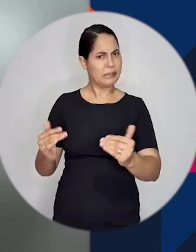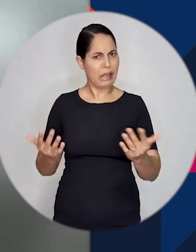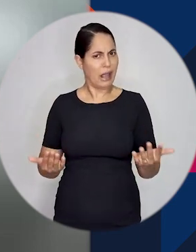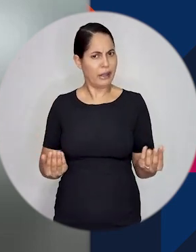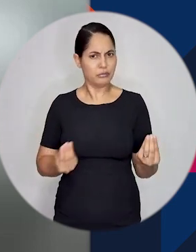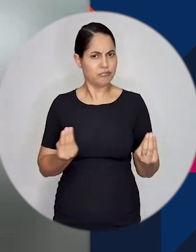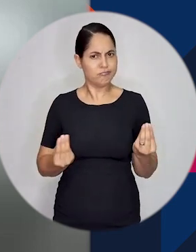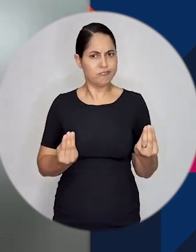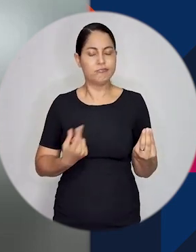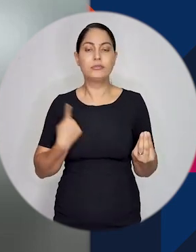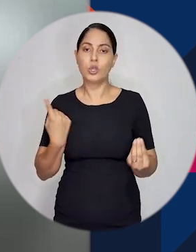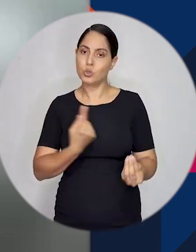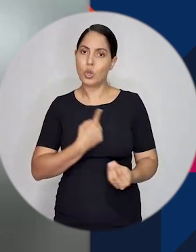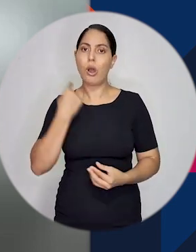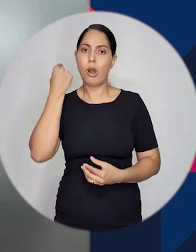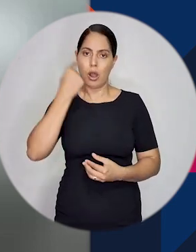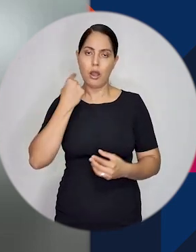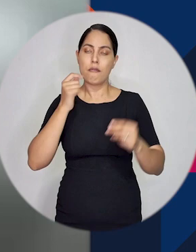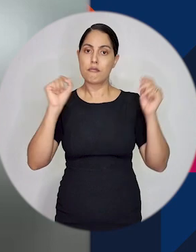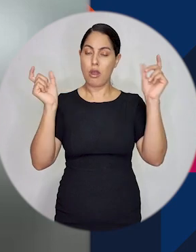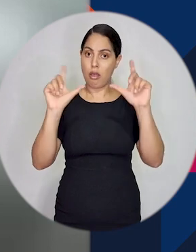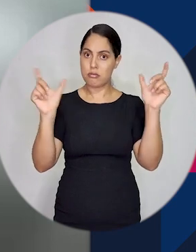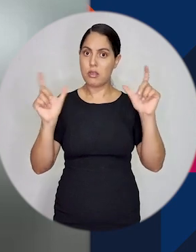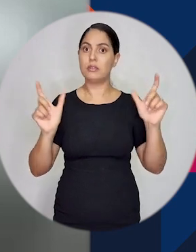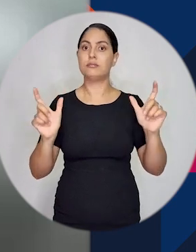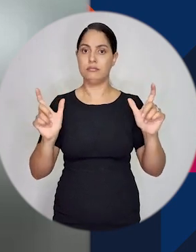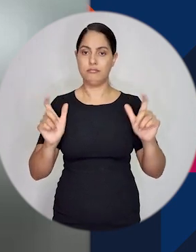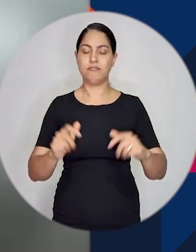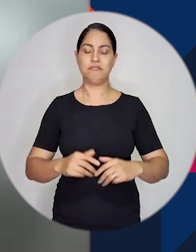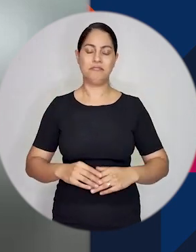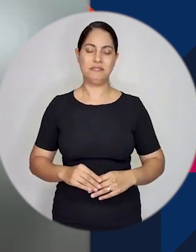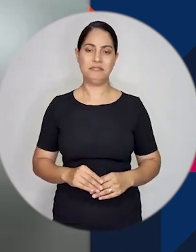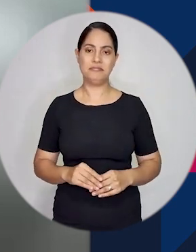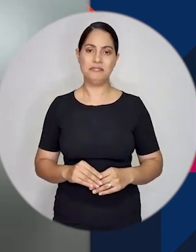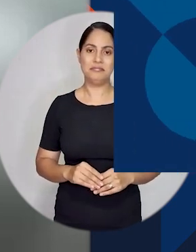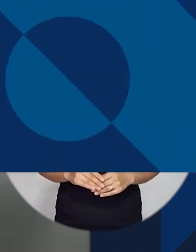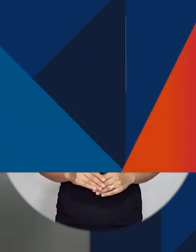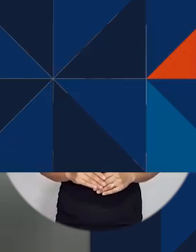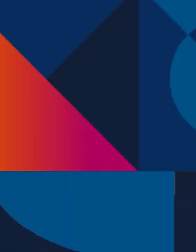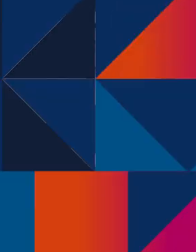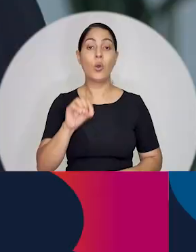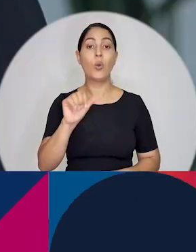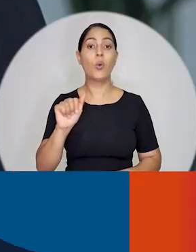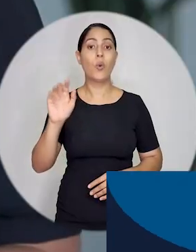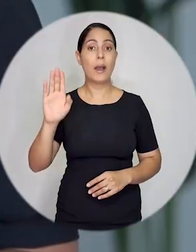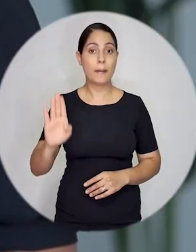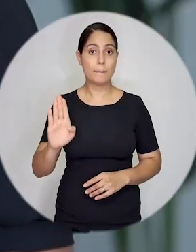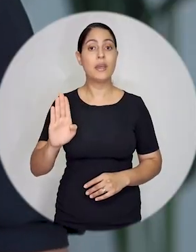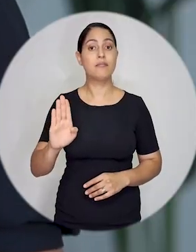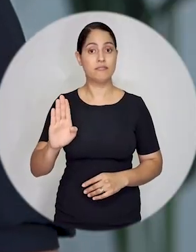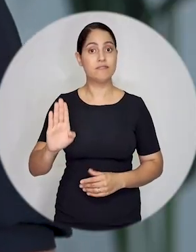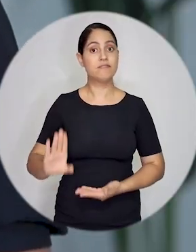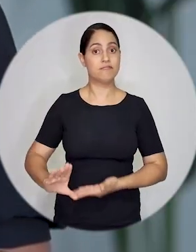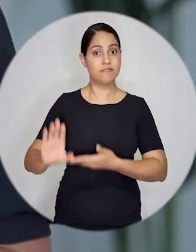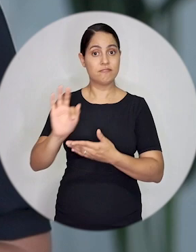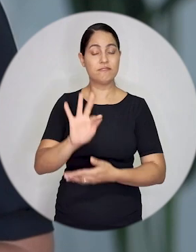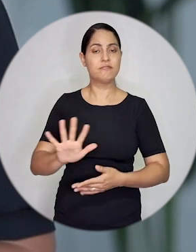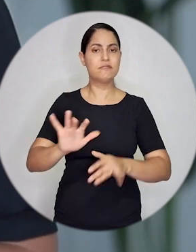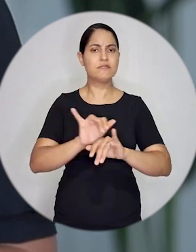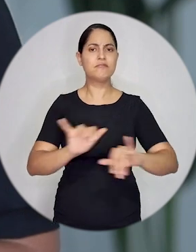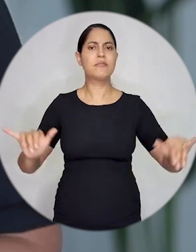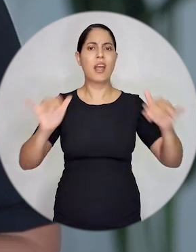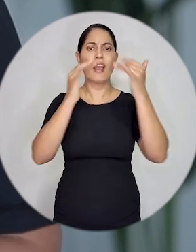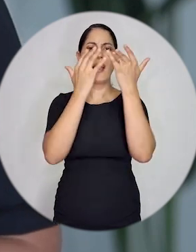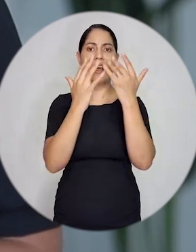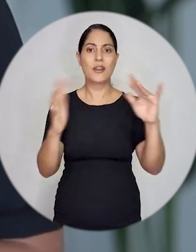sistêmica e ganha uma atenção especial da advocacia e da Ordem dos Advogados do Brasil no Tocantins. A OAB Nacional promoveu o